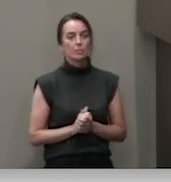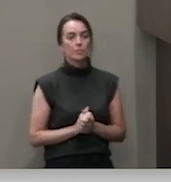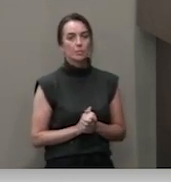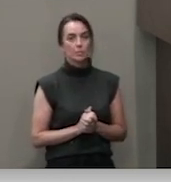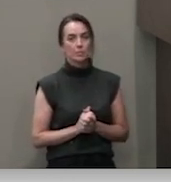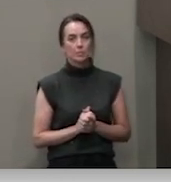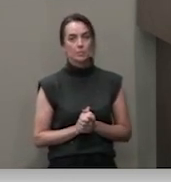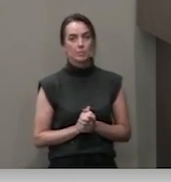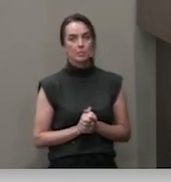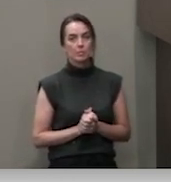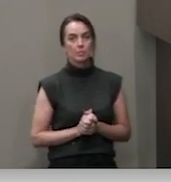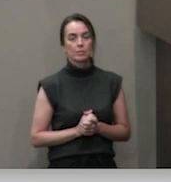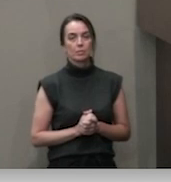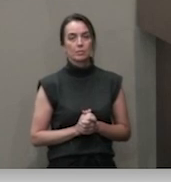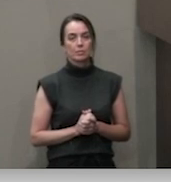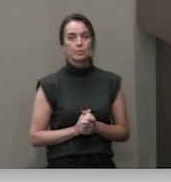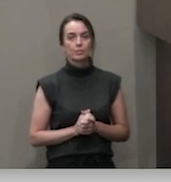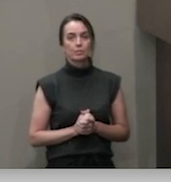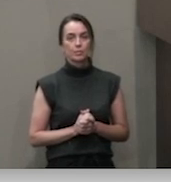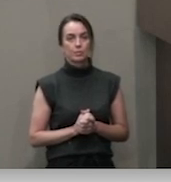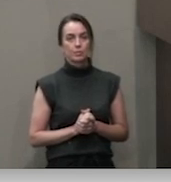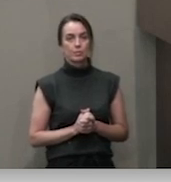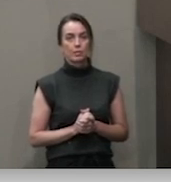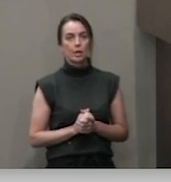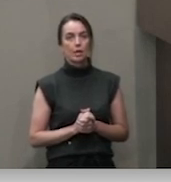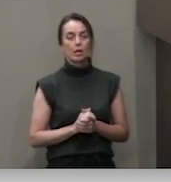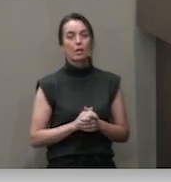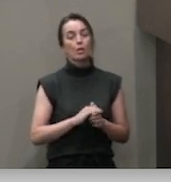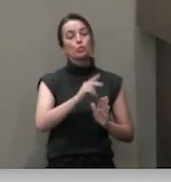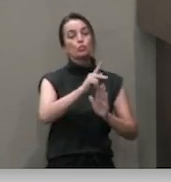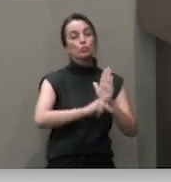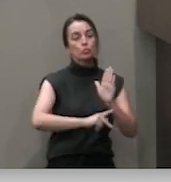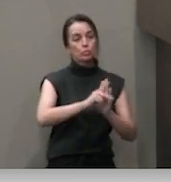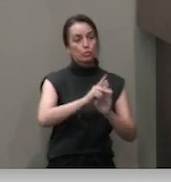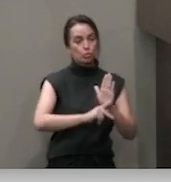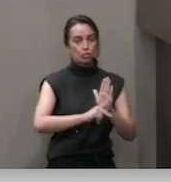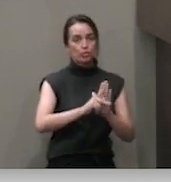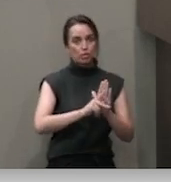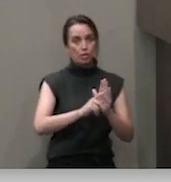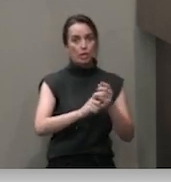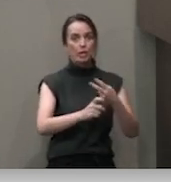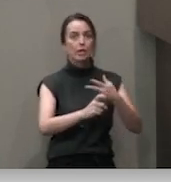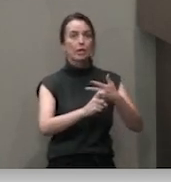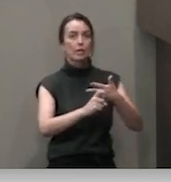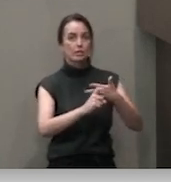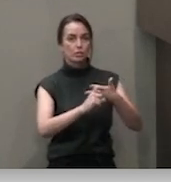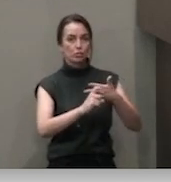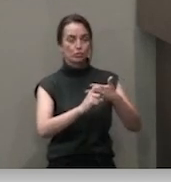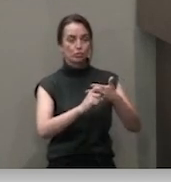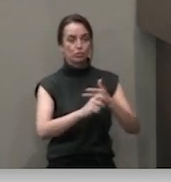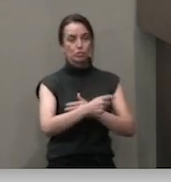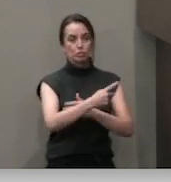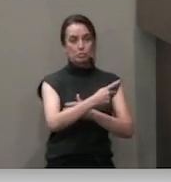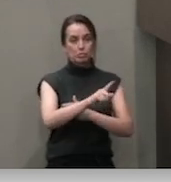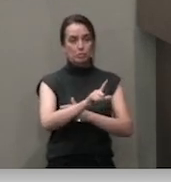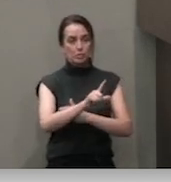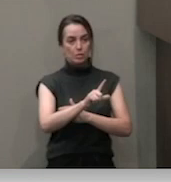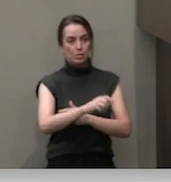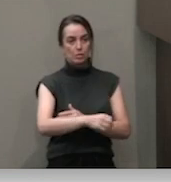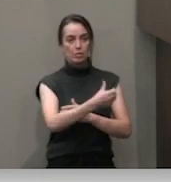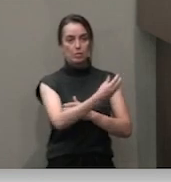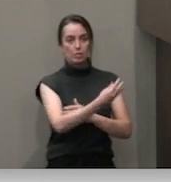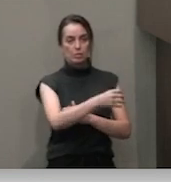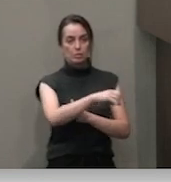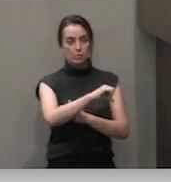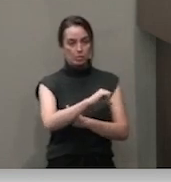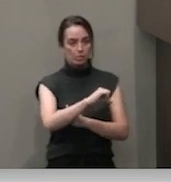falando do do projeto da do executivo PL 99